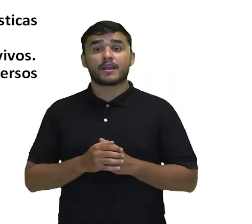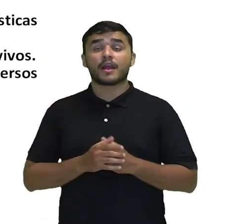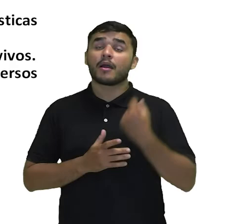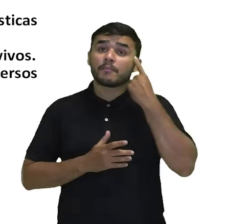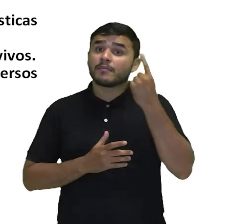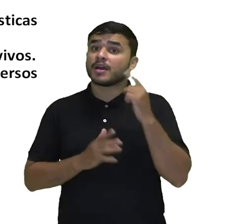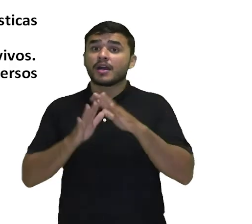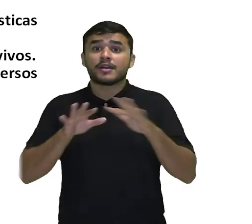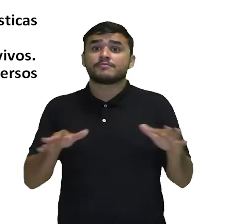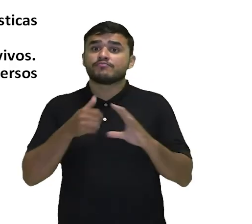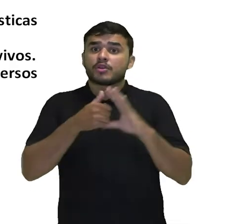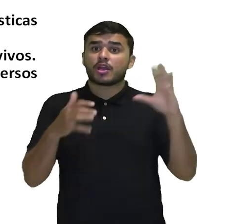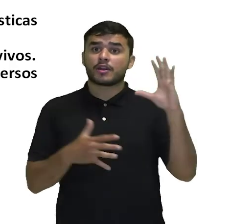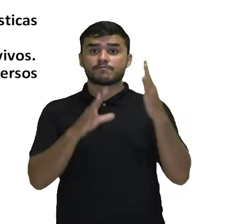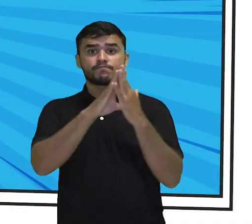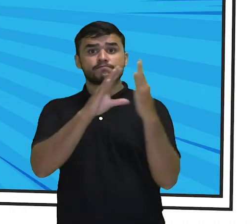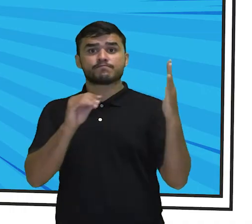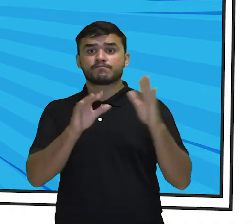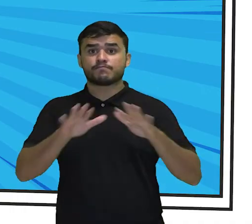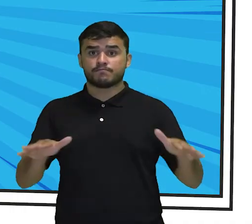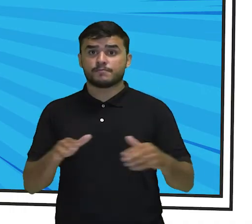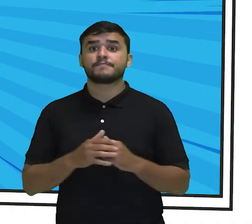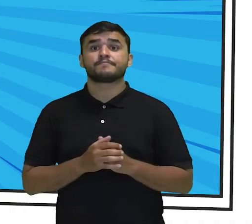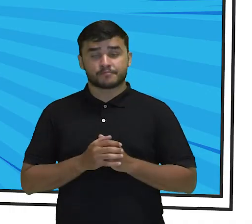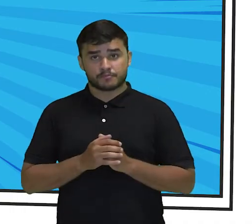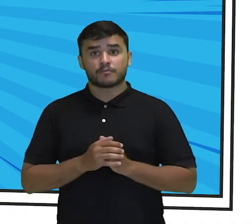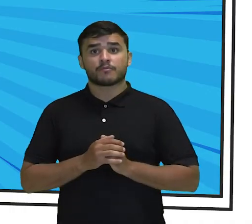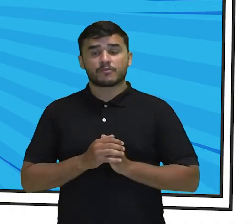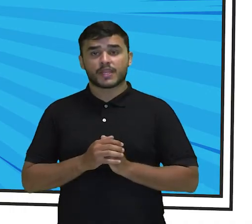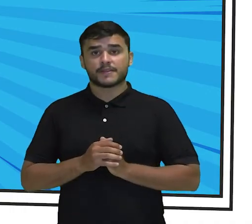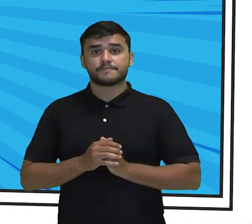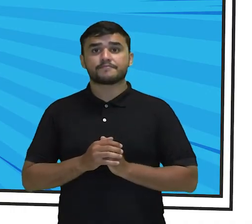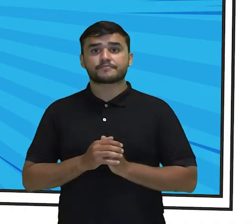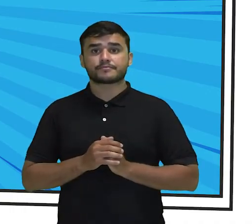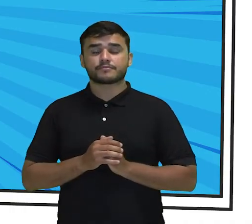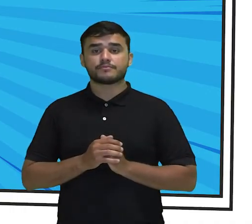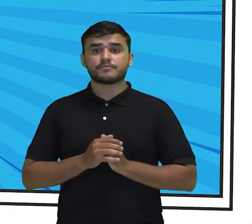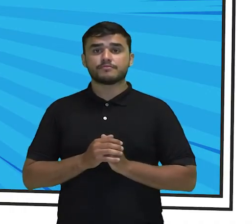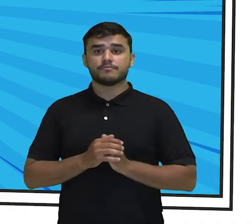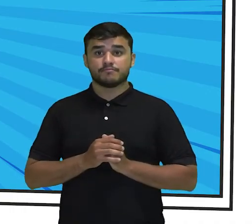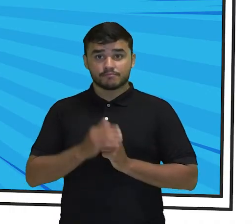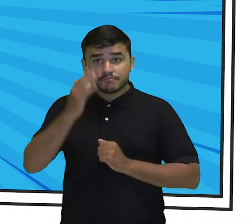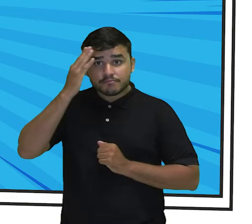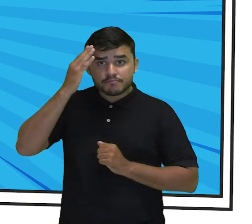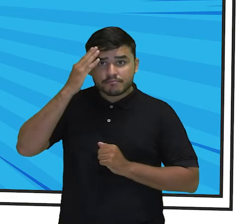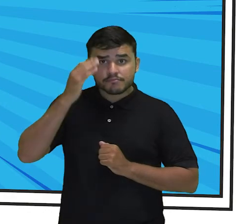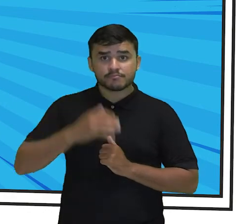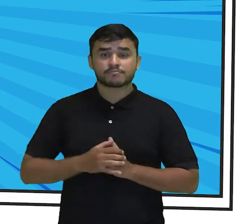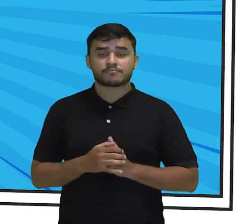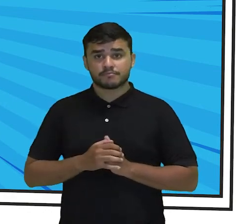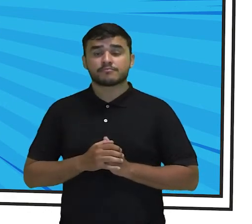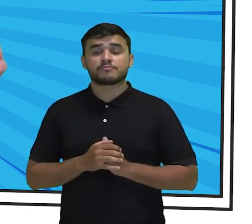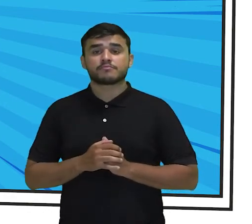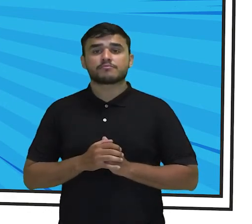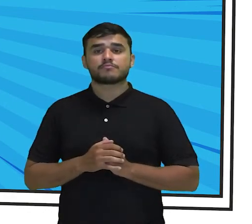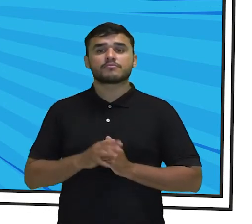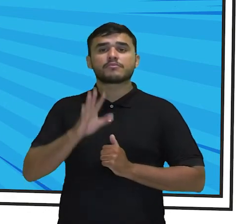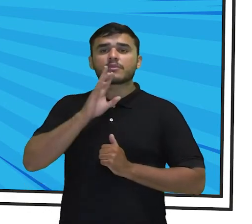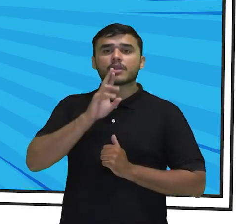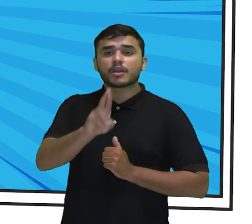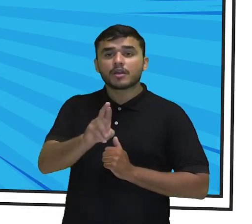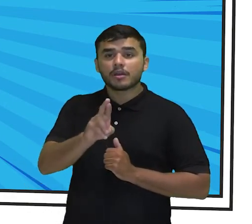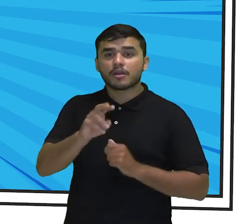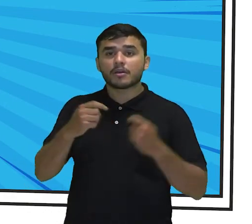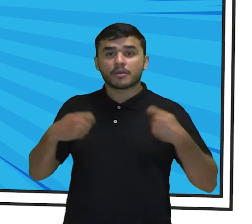deles. Esta é a situação que existe. Entenderam, meninos? Para fazer essa questão, eu tenho que